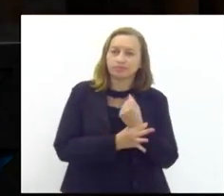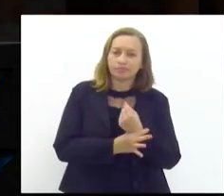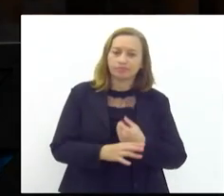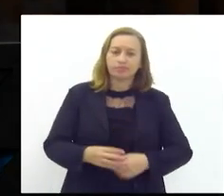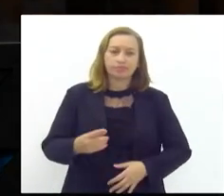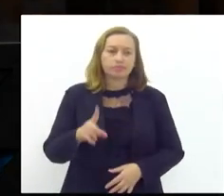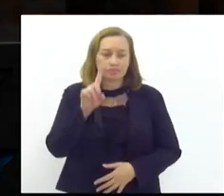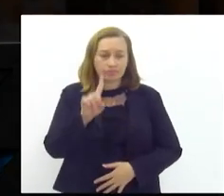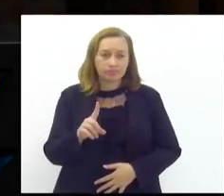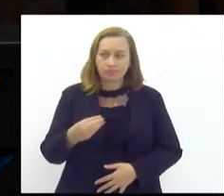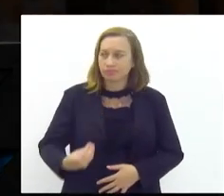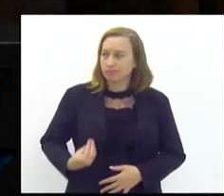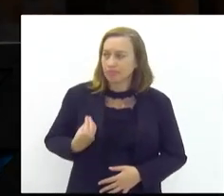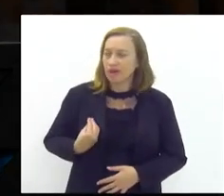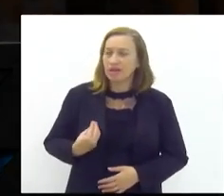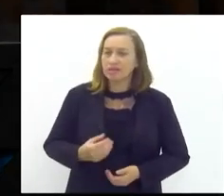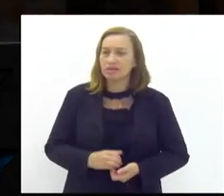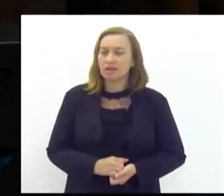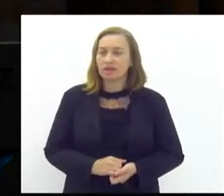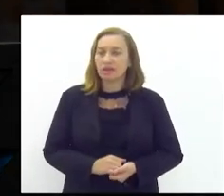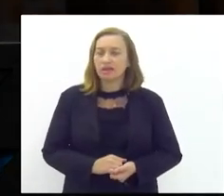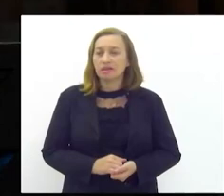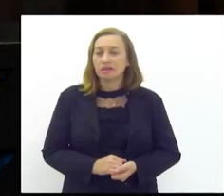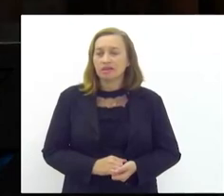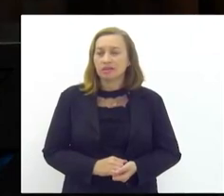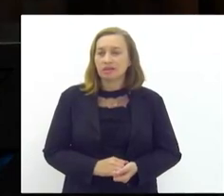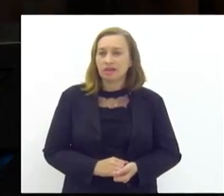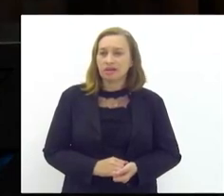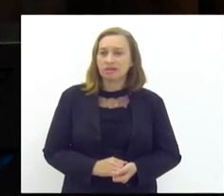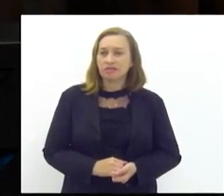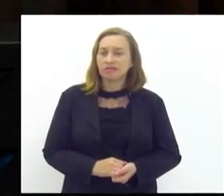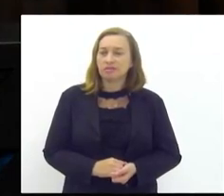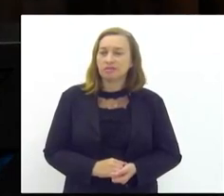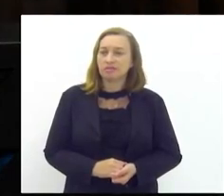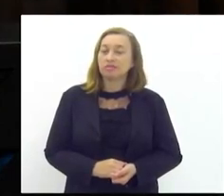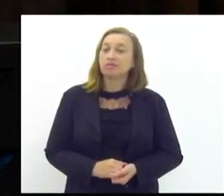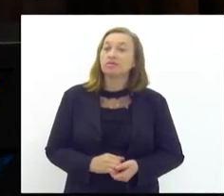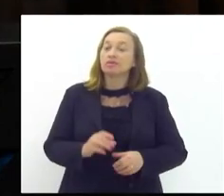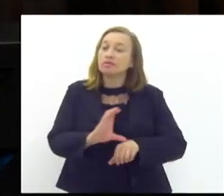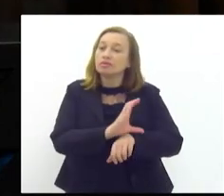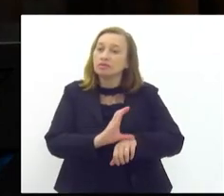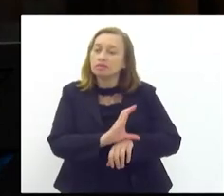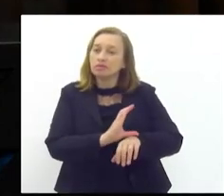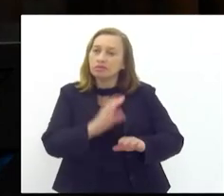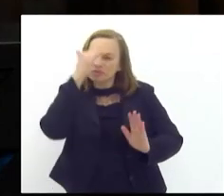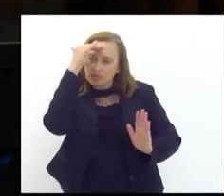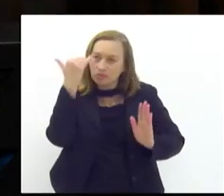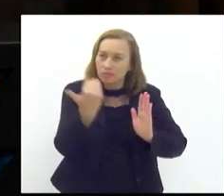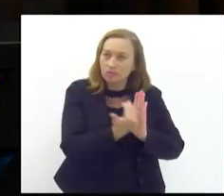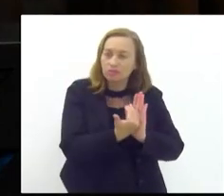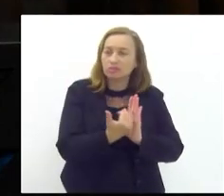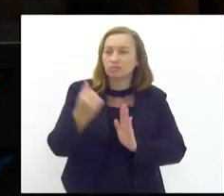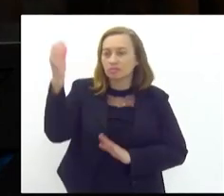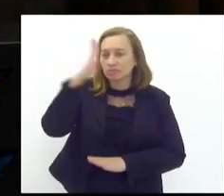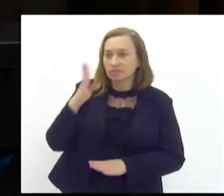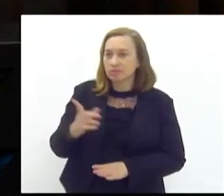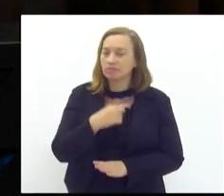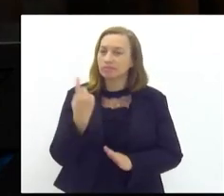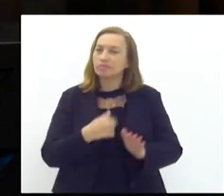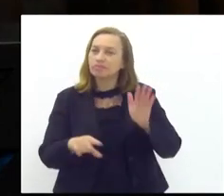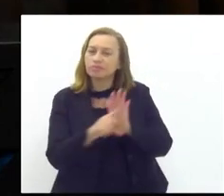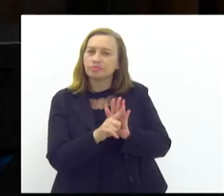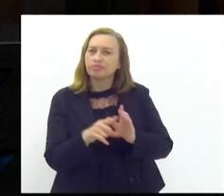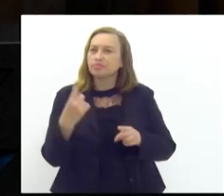o direito à vida mas mais que isso que respeite a constituição brasileira que respeite a nossas leis porque